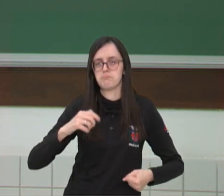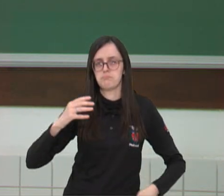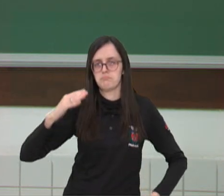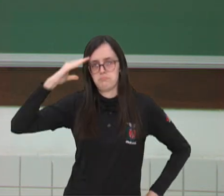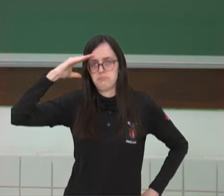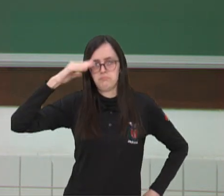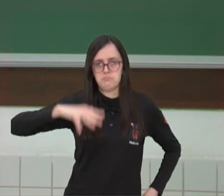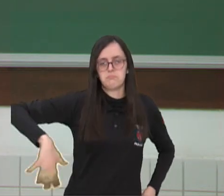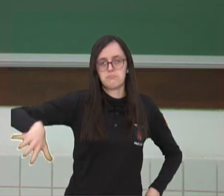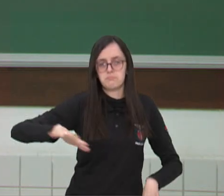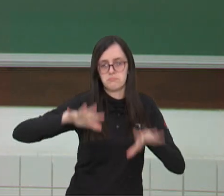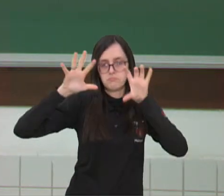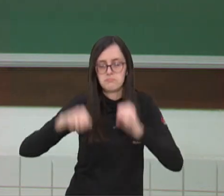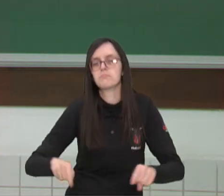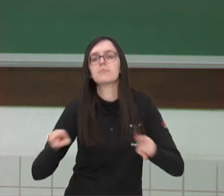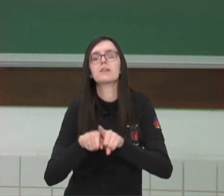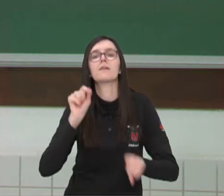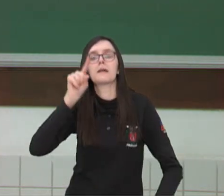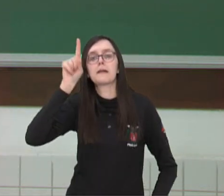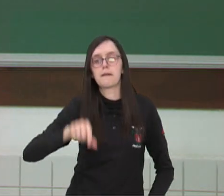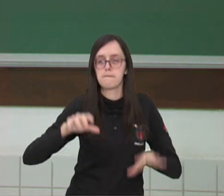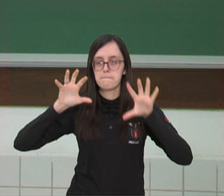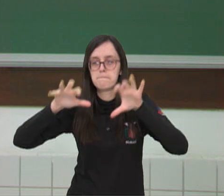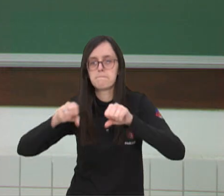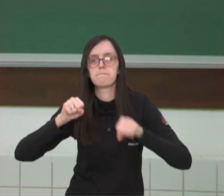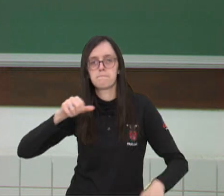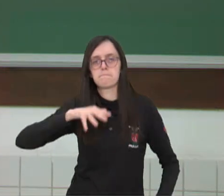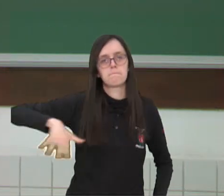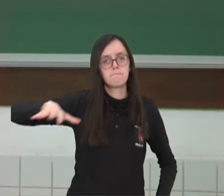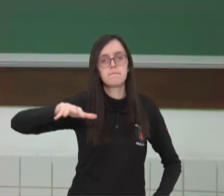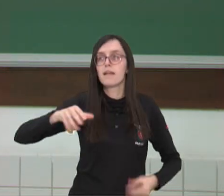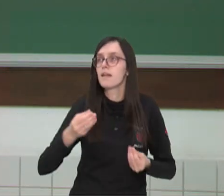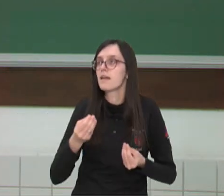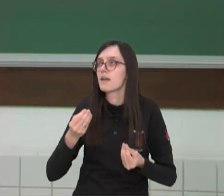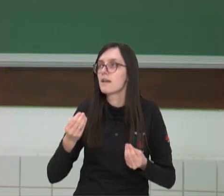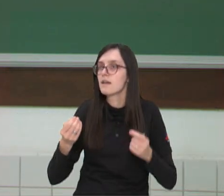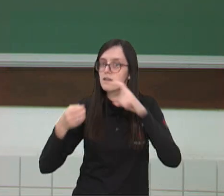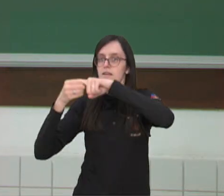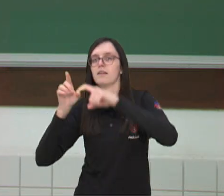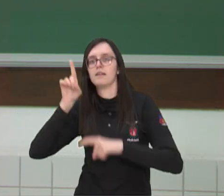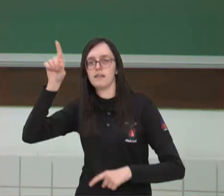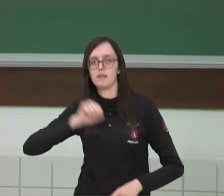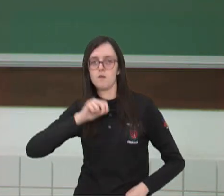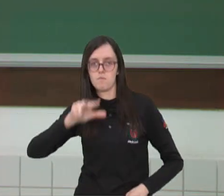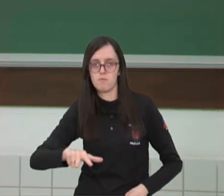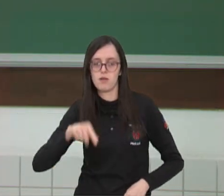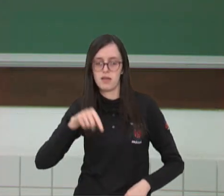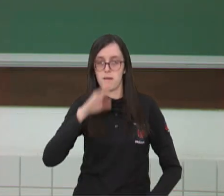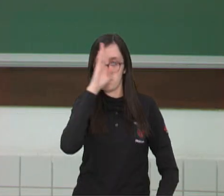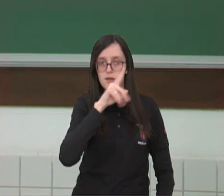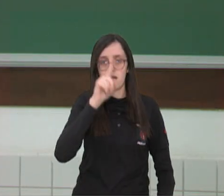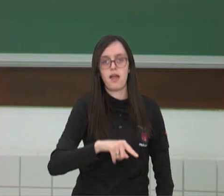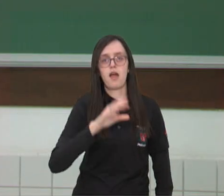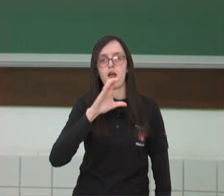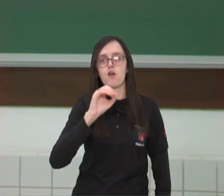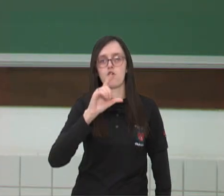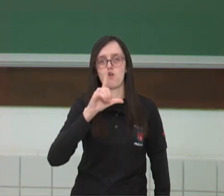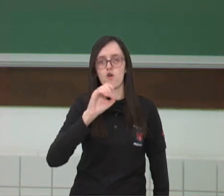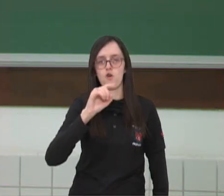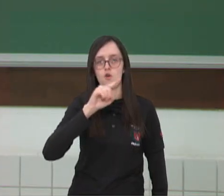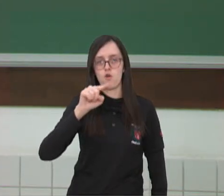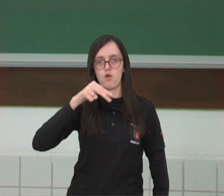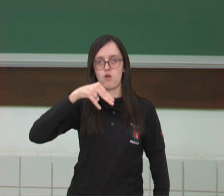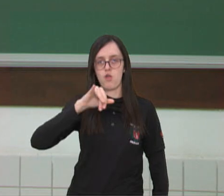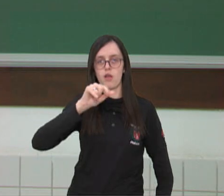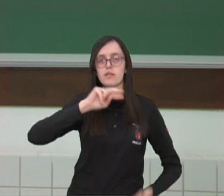região e incorporar essa região ao governo português, a colônia Brasil. Então, a principal importância